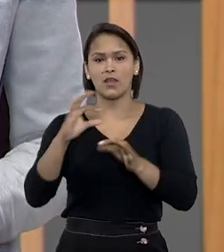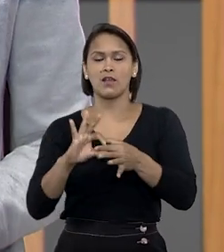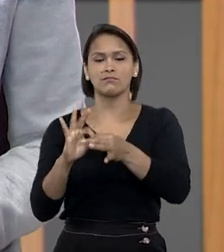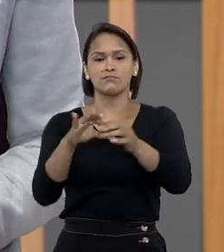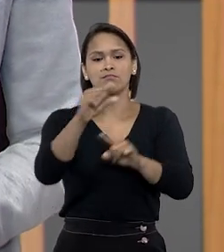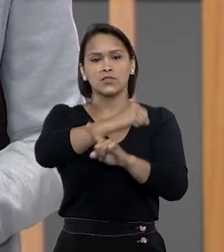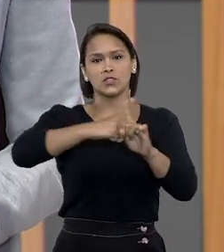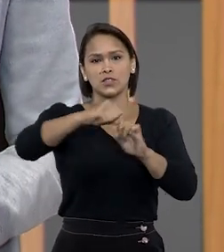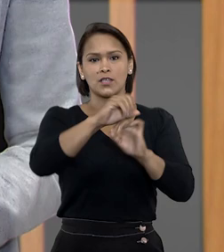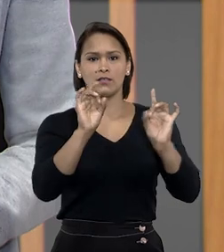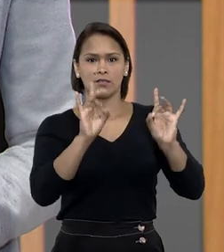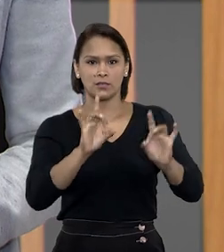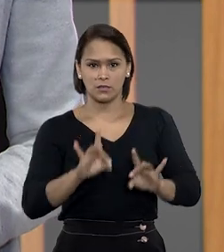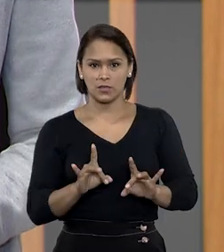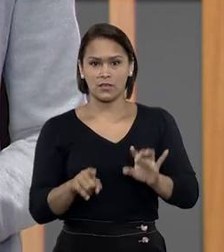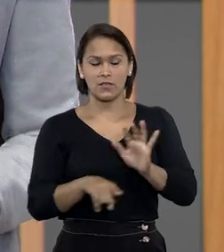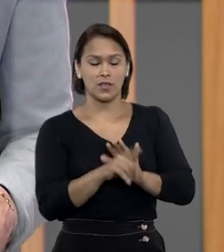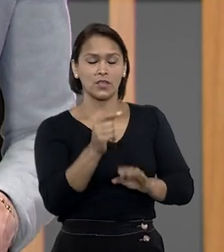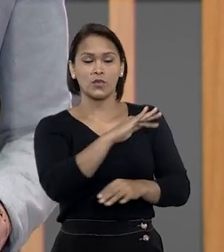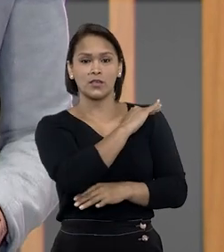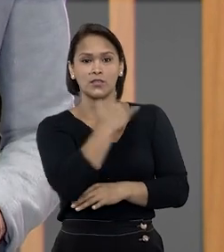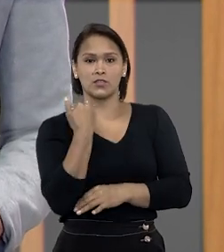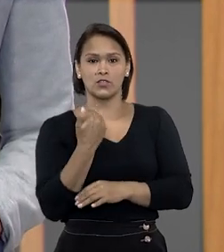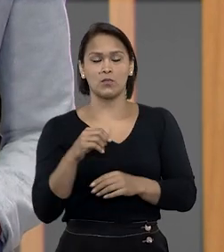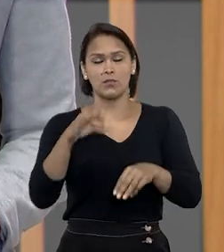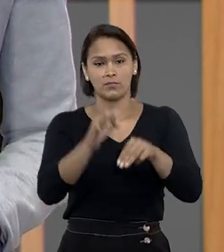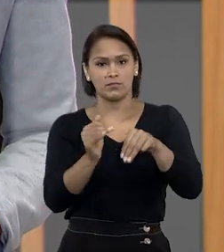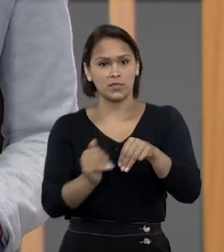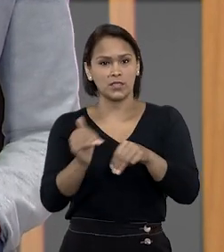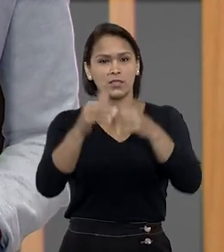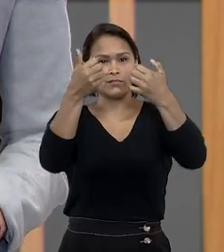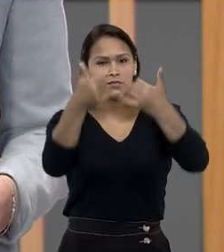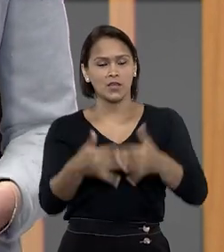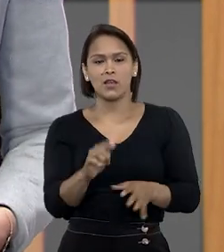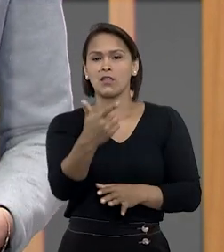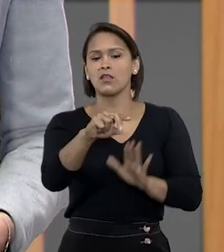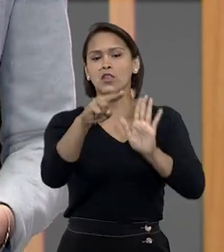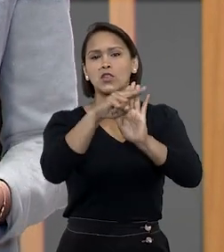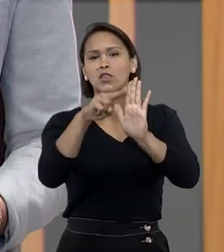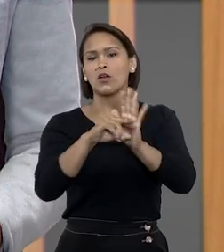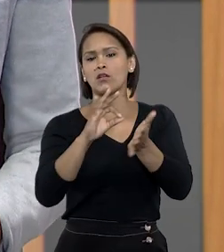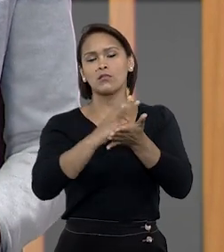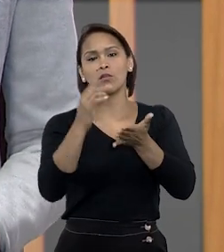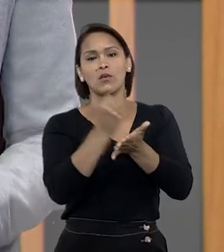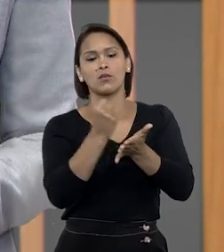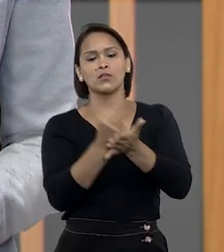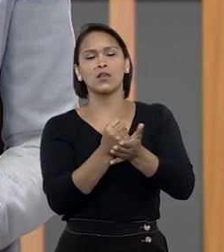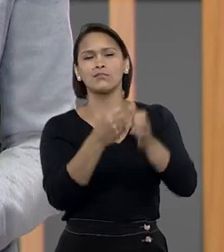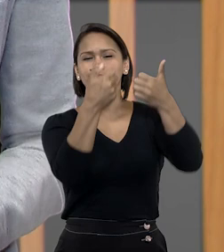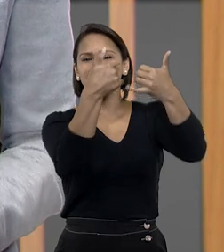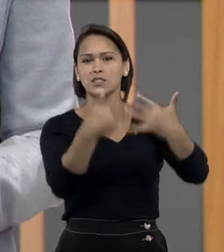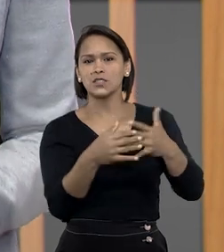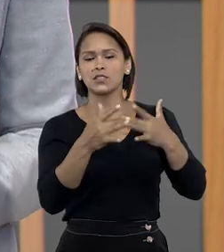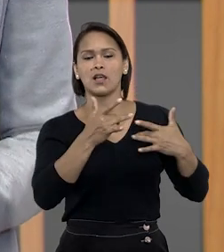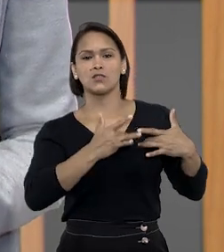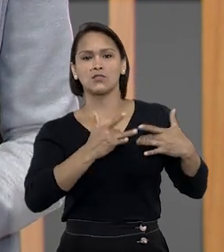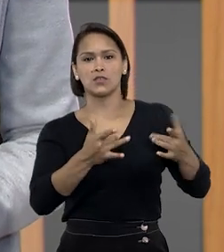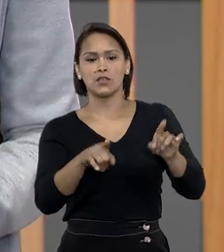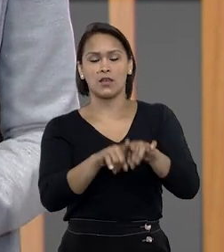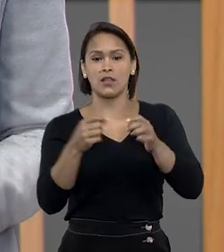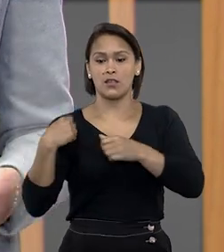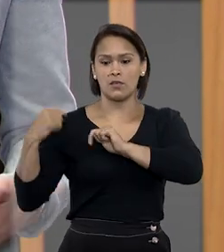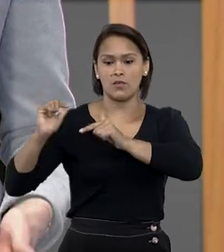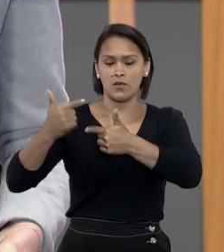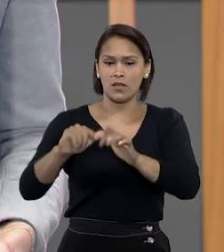destinação social específica. No caso de morte, segundo o ministro, não existe norma ou contrato instituindo a